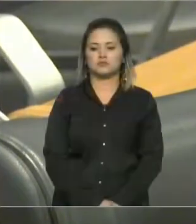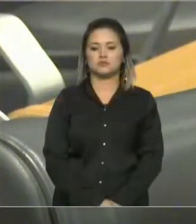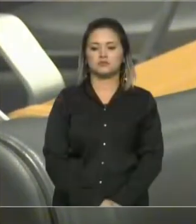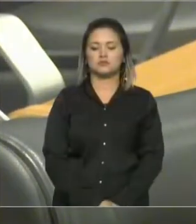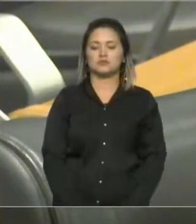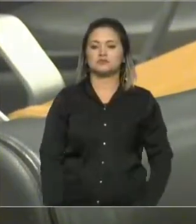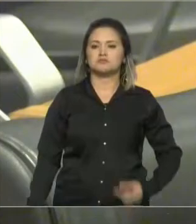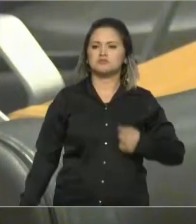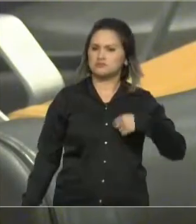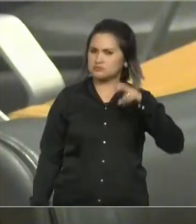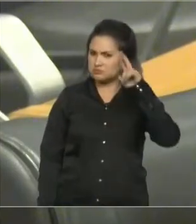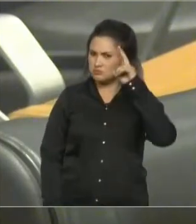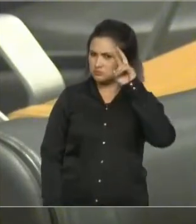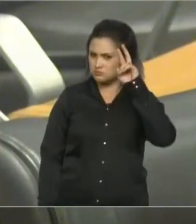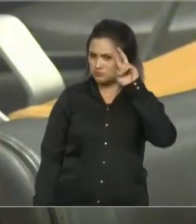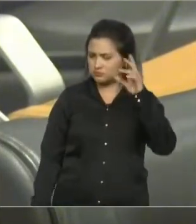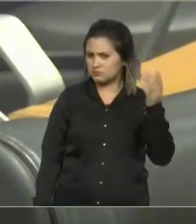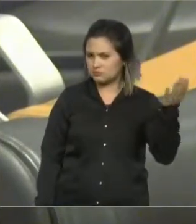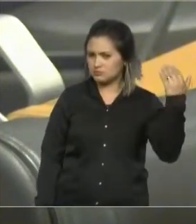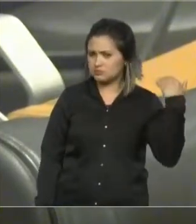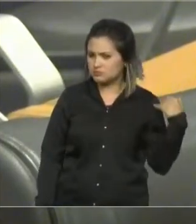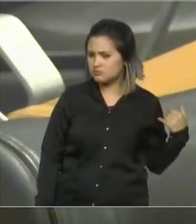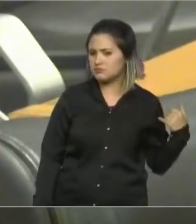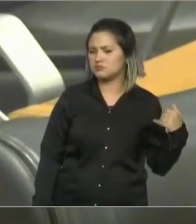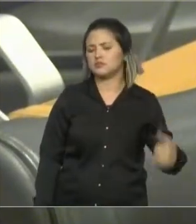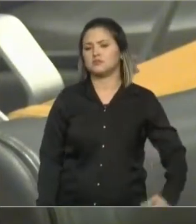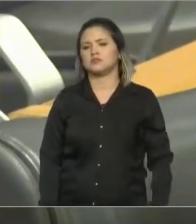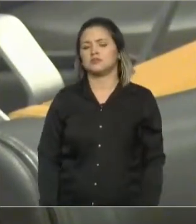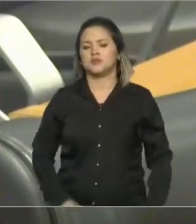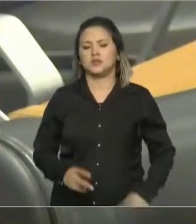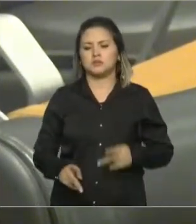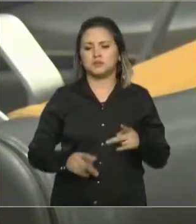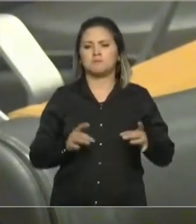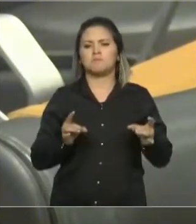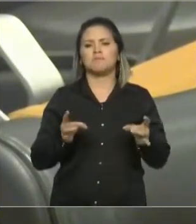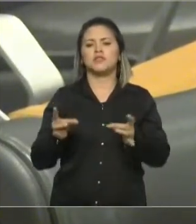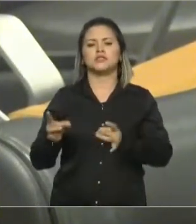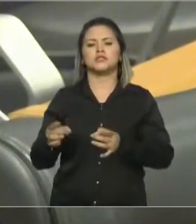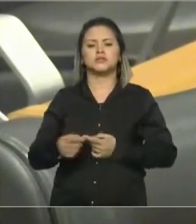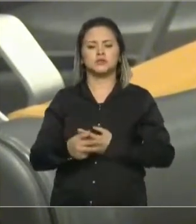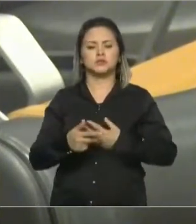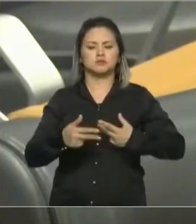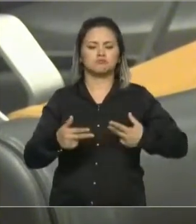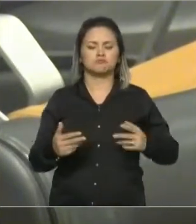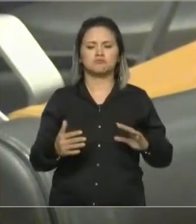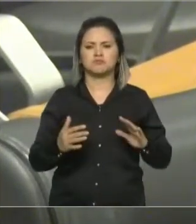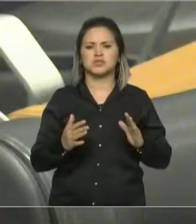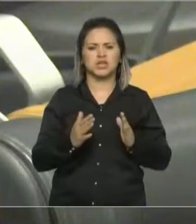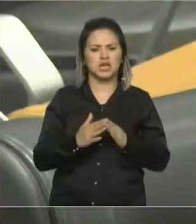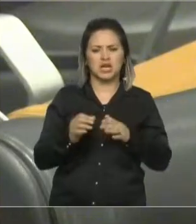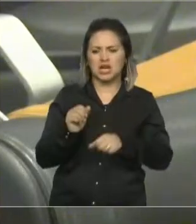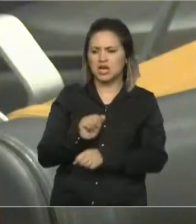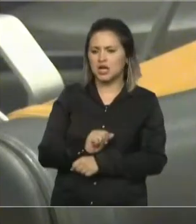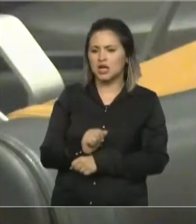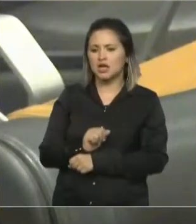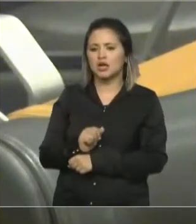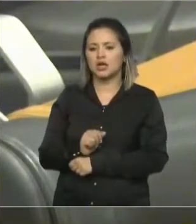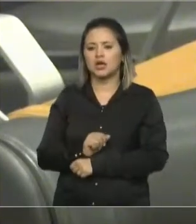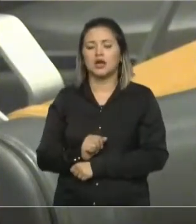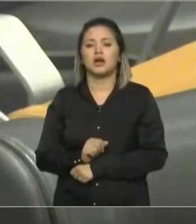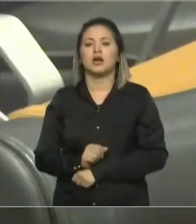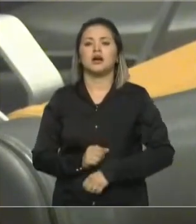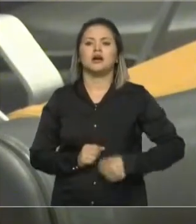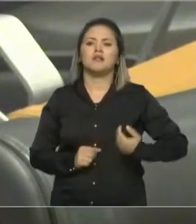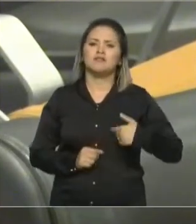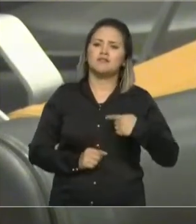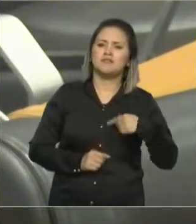via os nossos conterrâneos vendendo seus patrimônios para ir se tratar e deixar o dinheiro lá em Teresina, porque